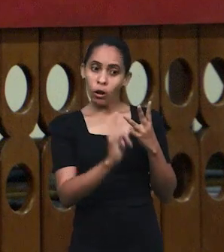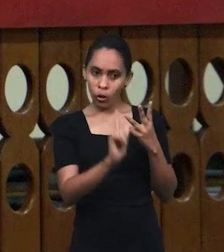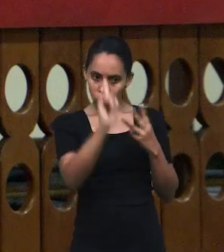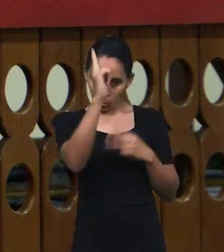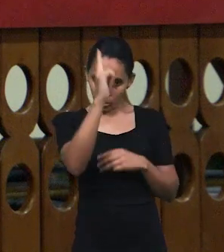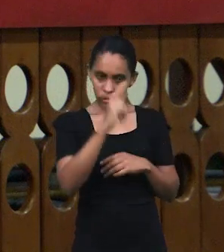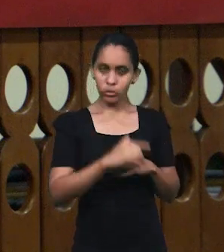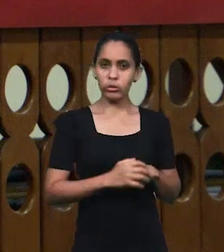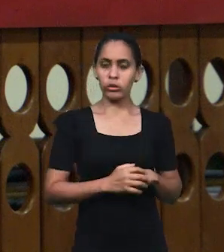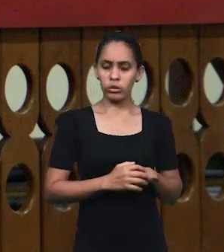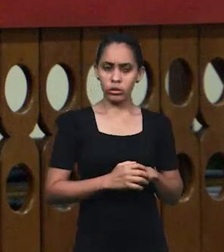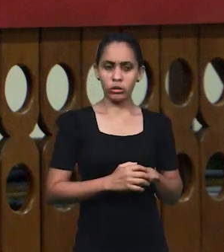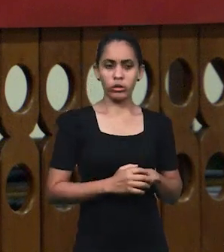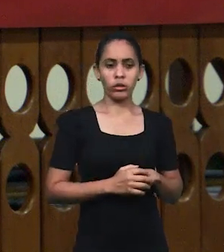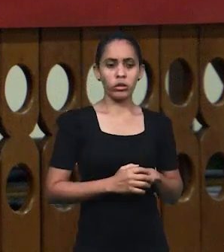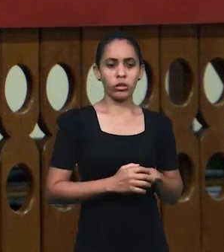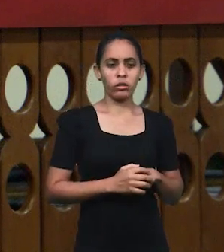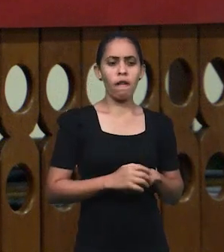E digo ao outro,